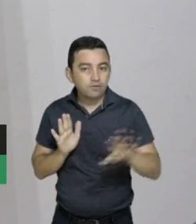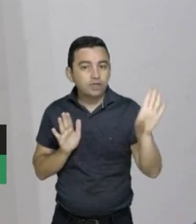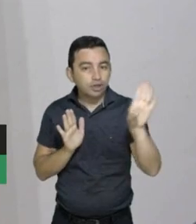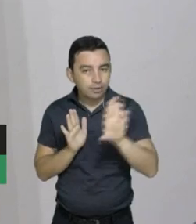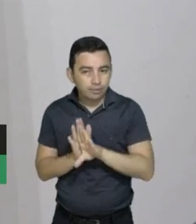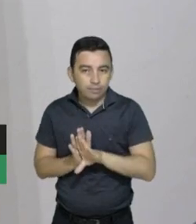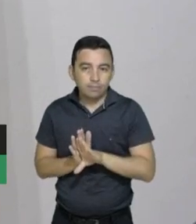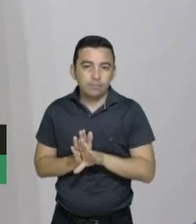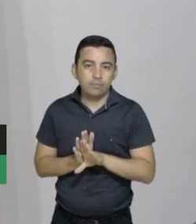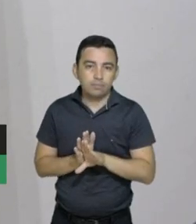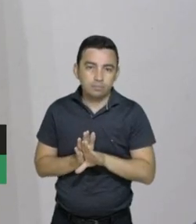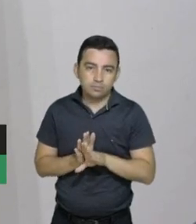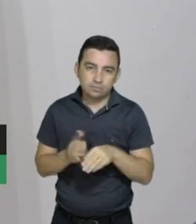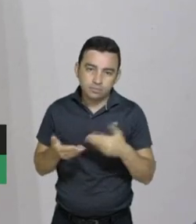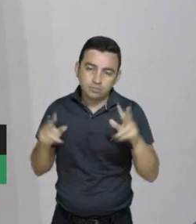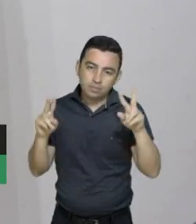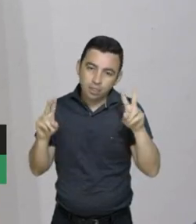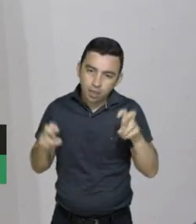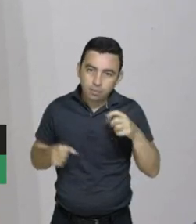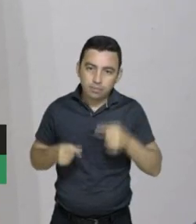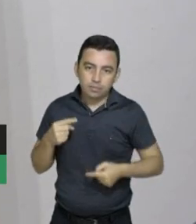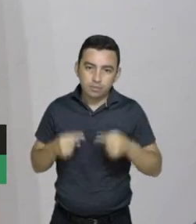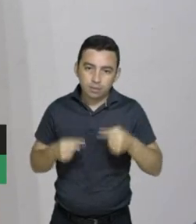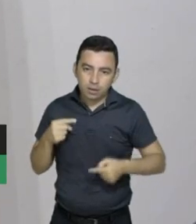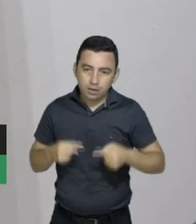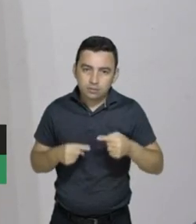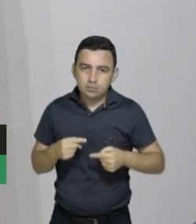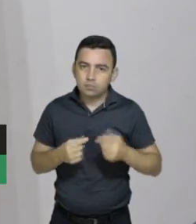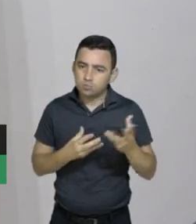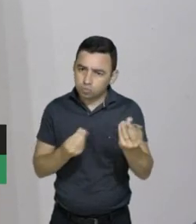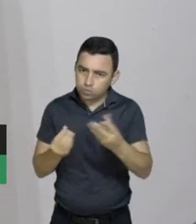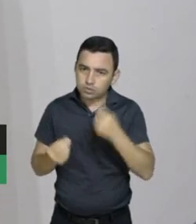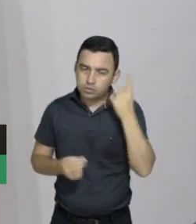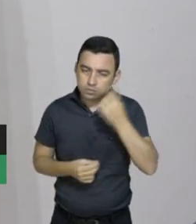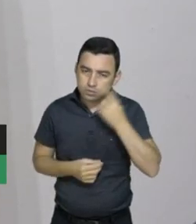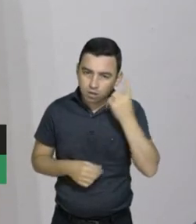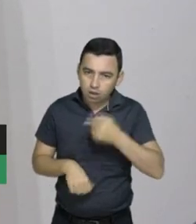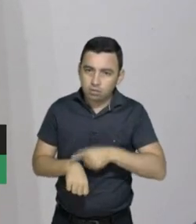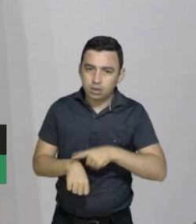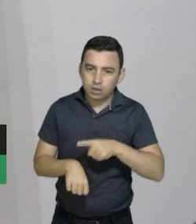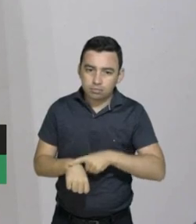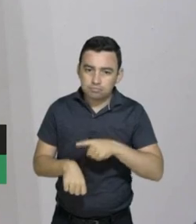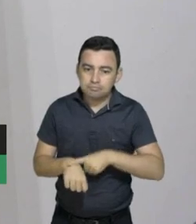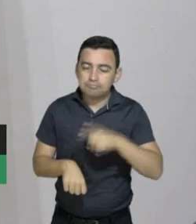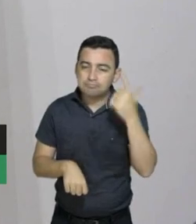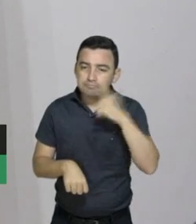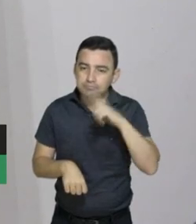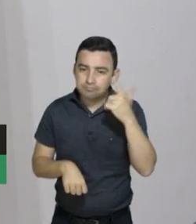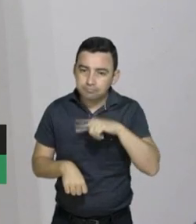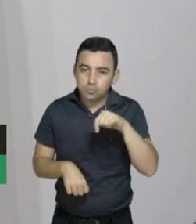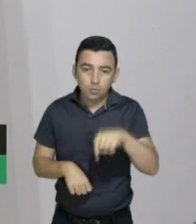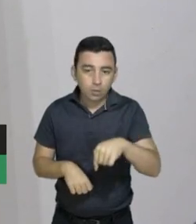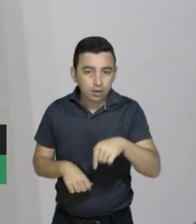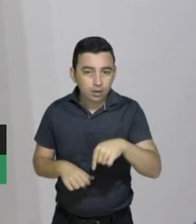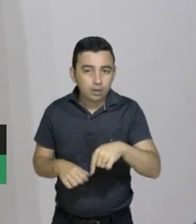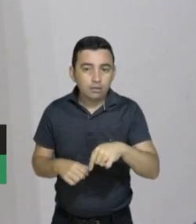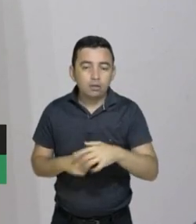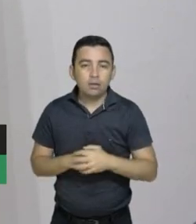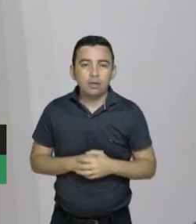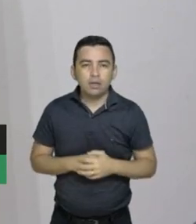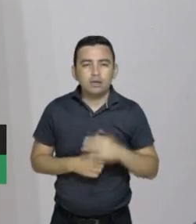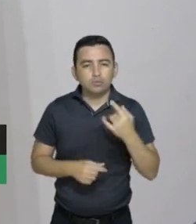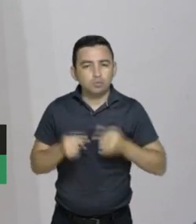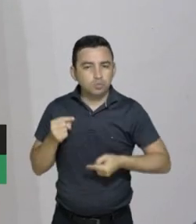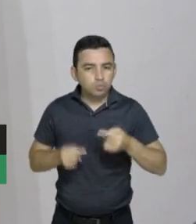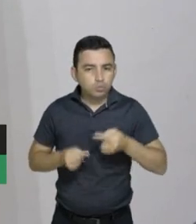foi um tempo de debate que muitos deputados aproveitaram o momento porque a casa estava cheia para querer discutir sobre